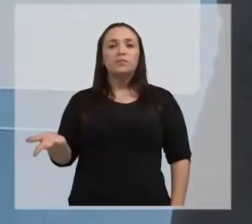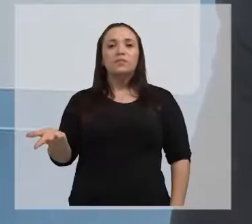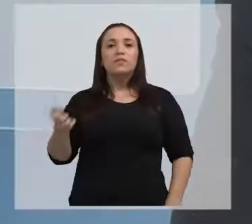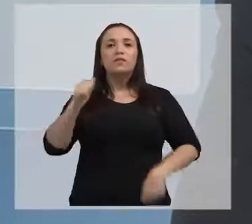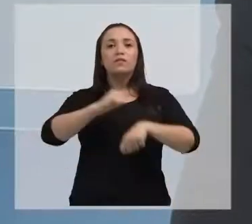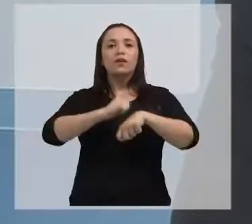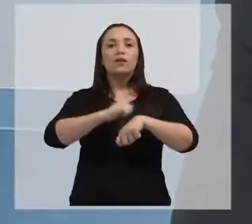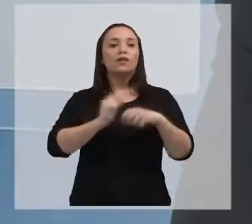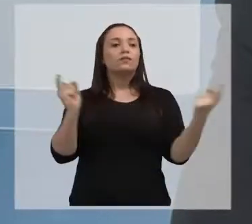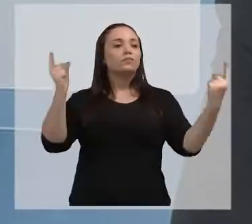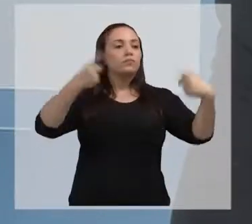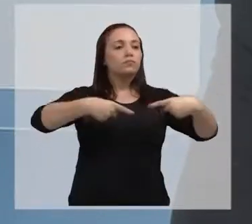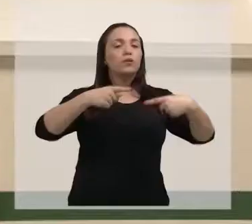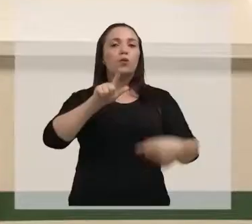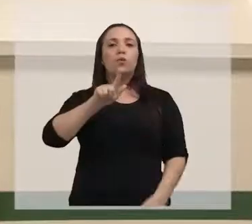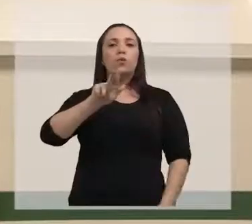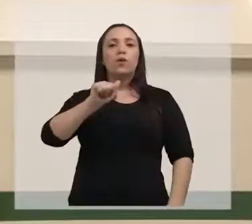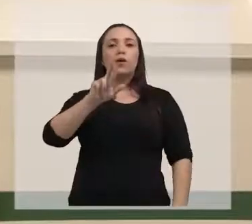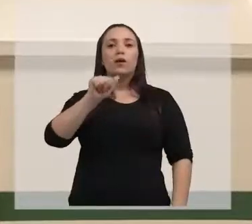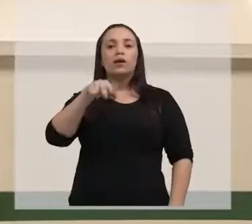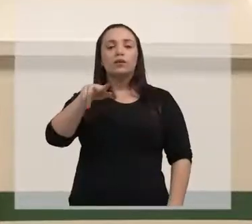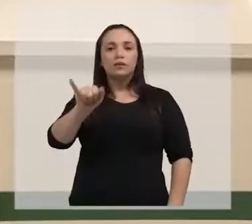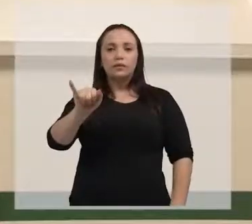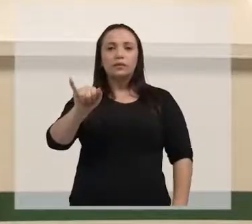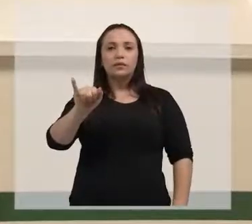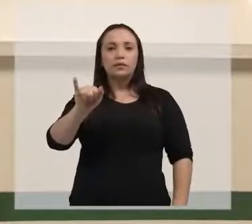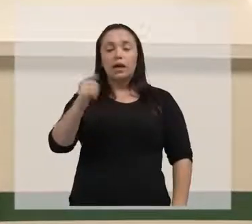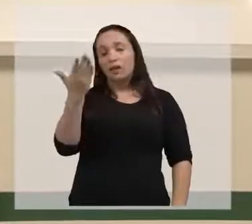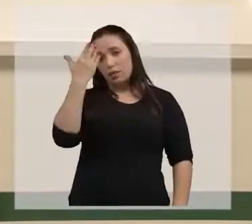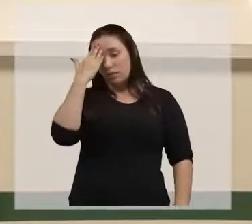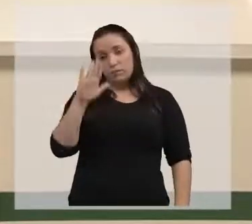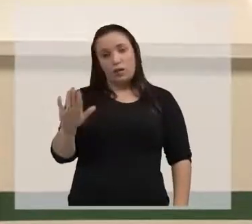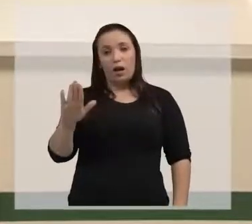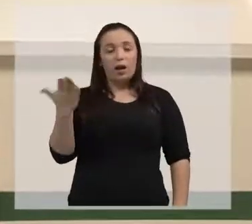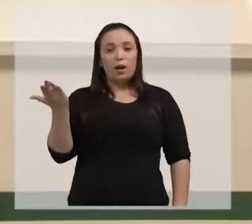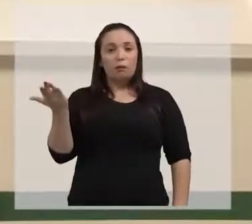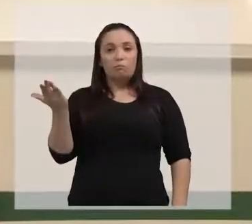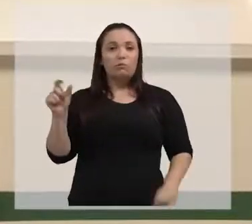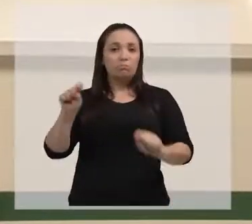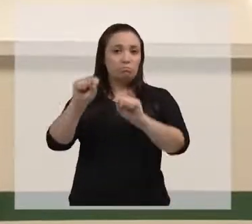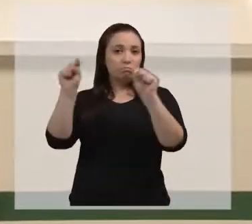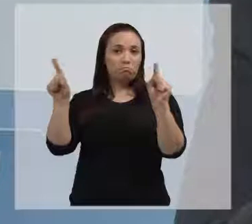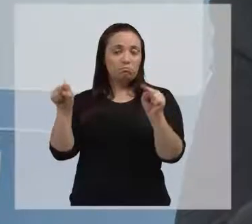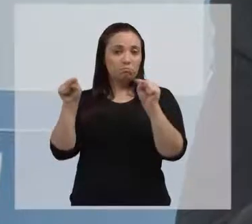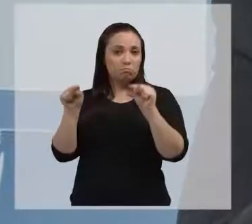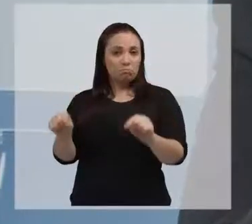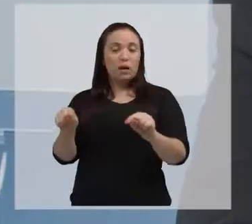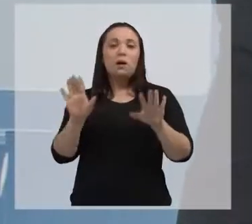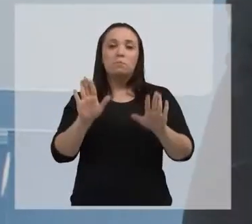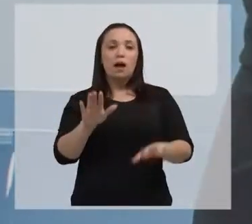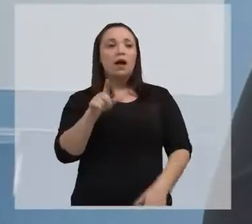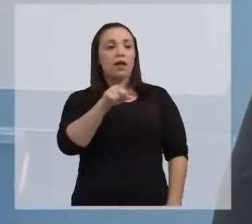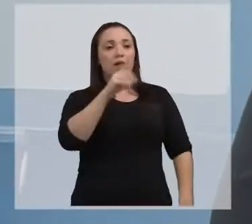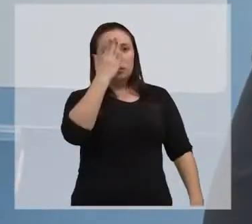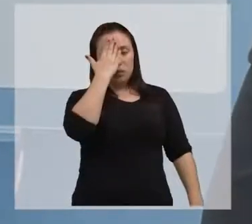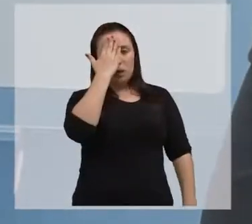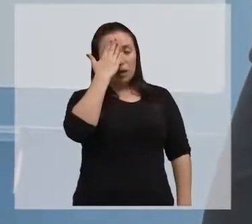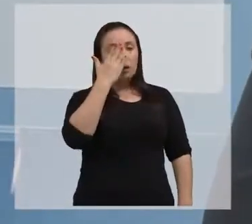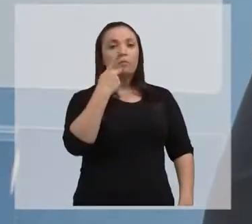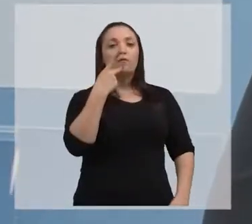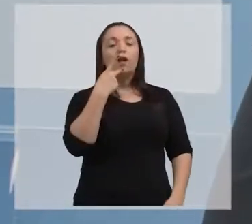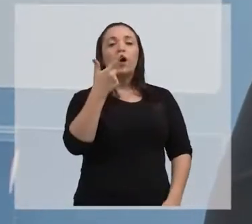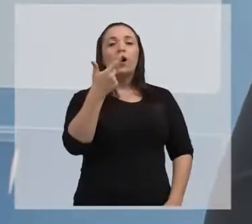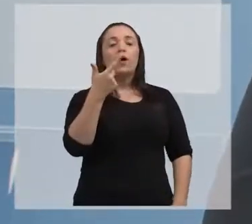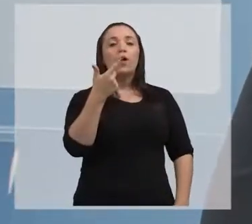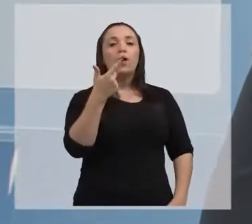contra o Guarani sábado. Por aí mesmo. Ele não sabe. Interessante Eu tenho certeza que ele não sabe. Mas ele diz a escalação. Você não diz os